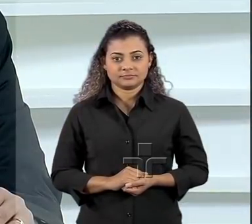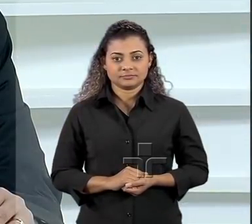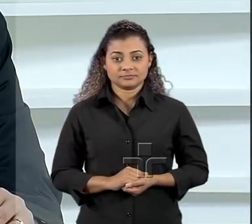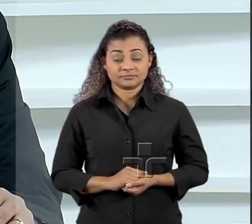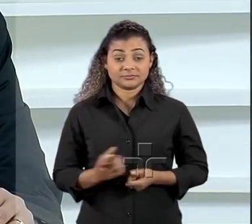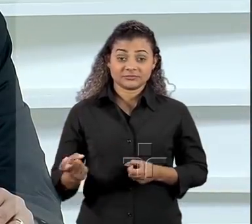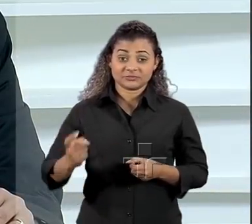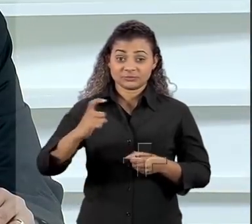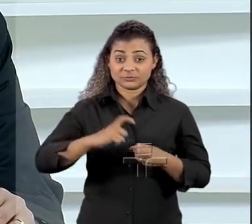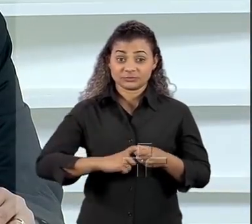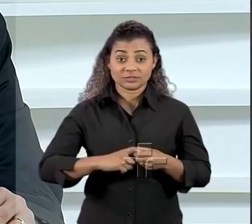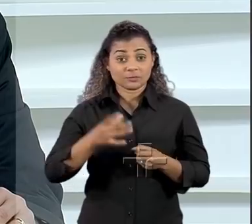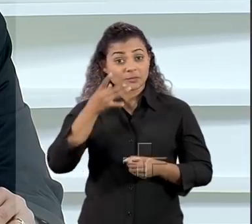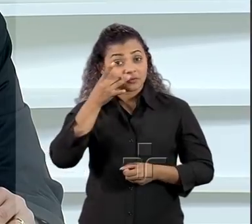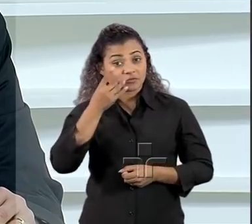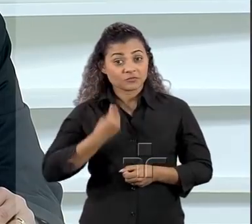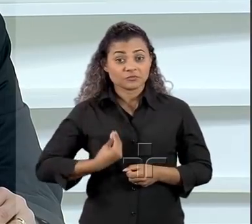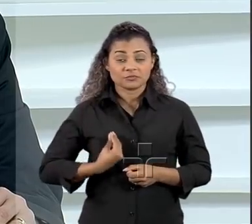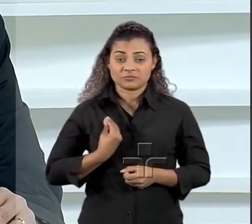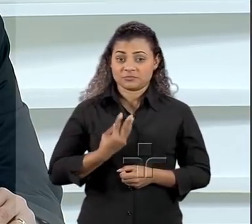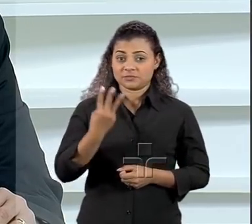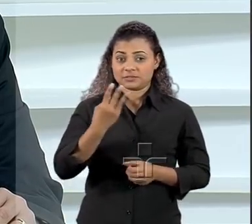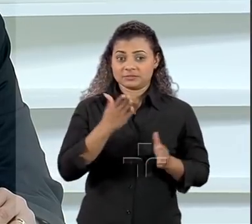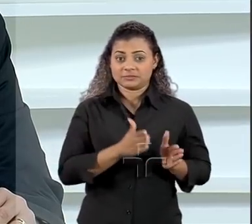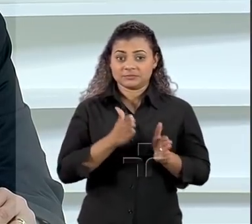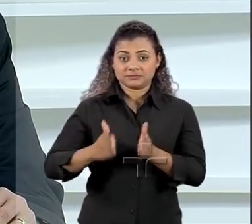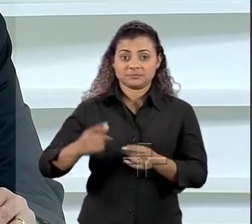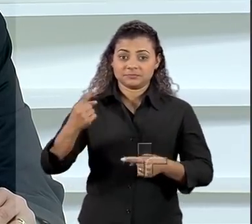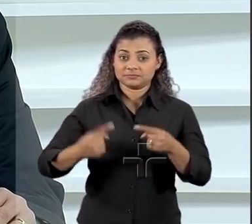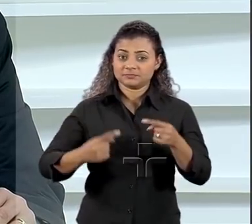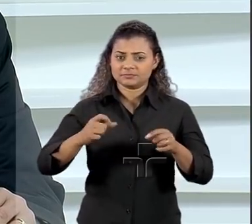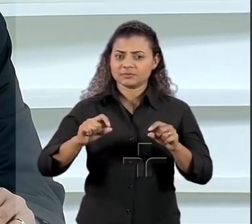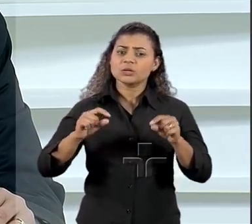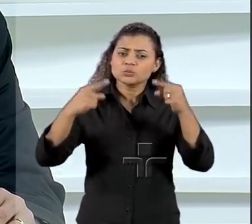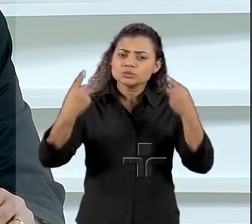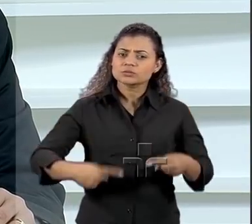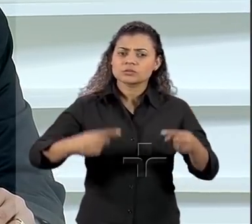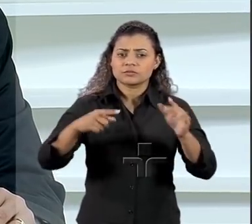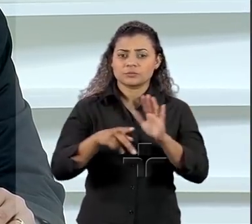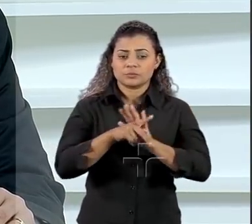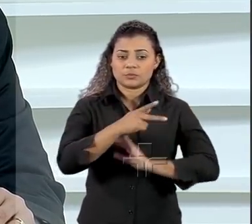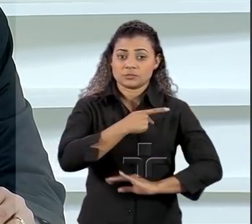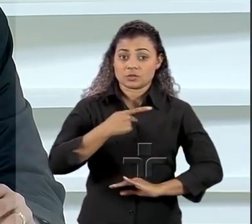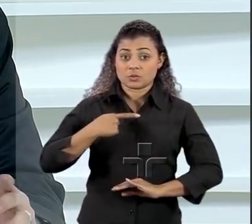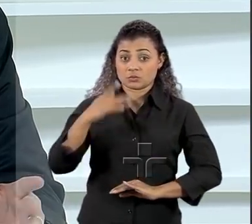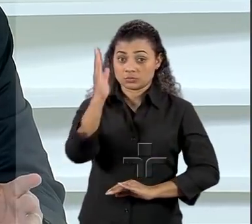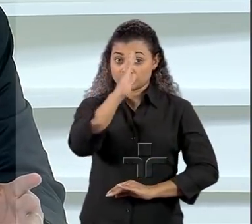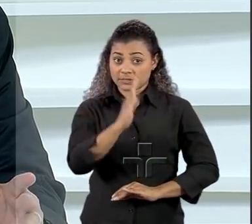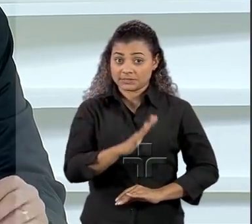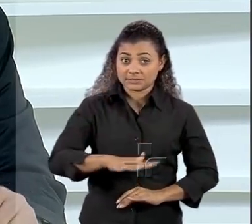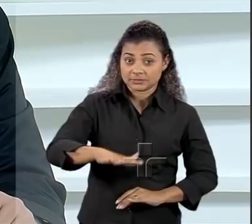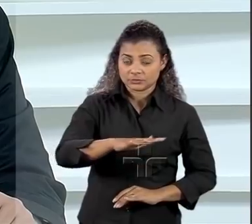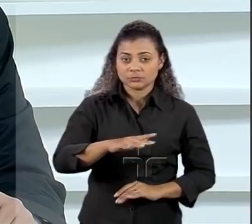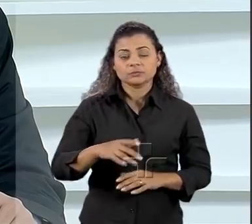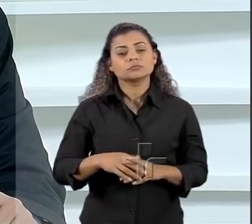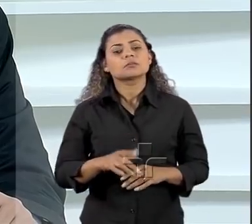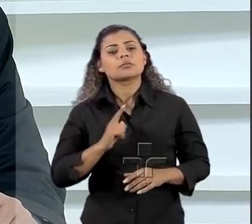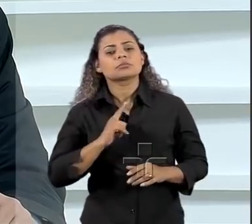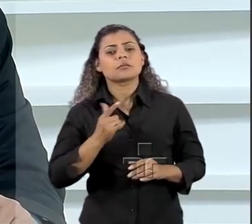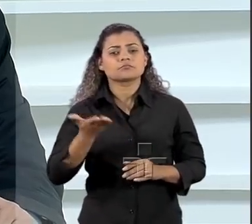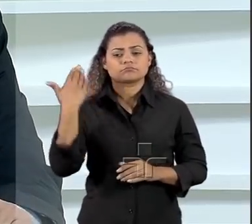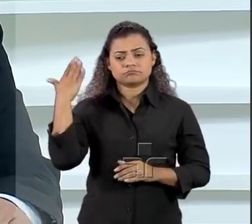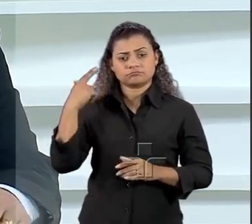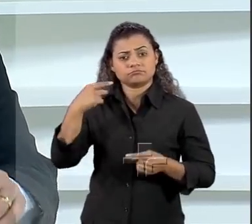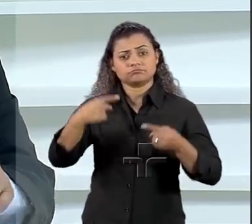Estamos de volta ao vivo para o terceiro bloco do debate sobre os desafios da saúde no país. Estávamos falando no bloco